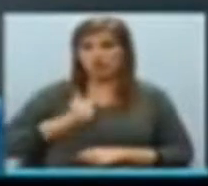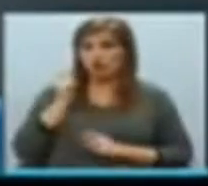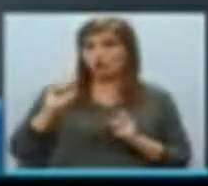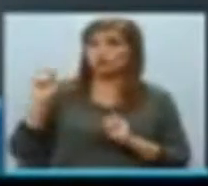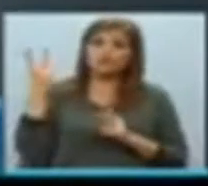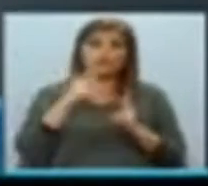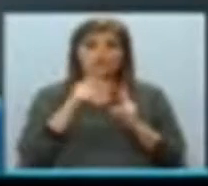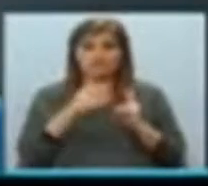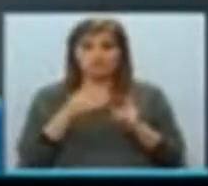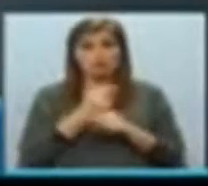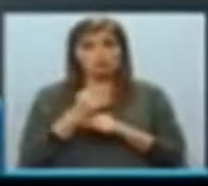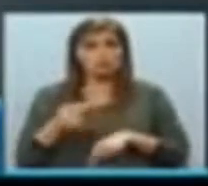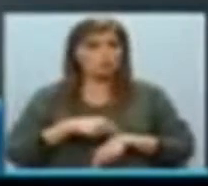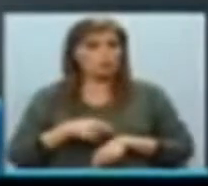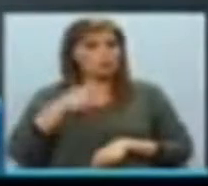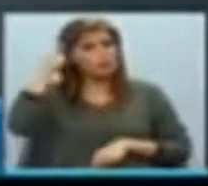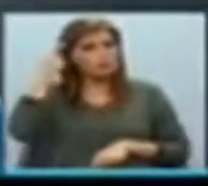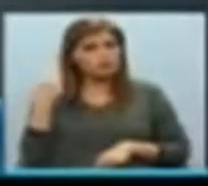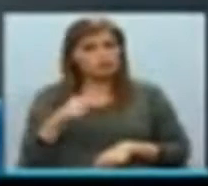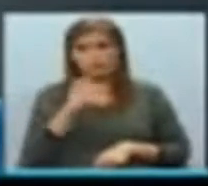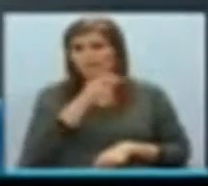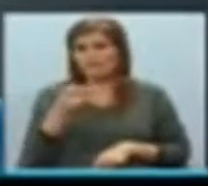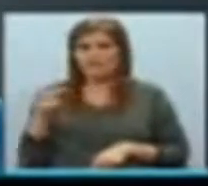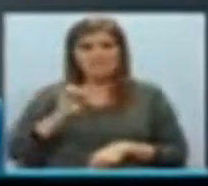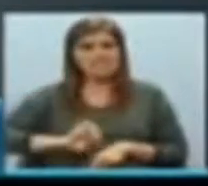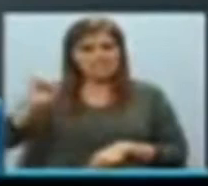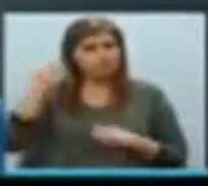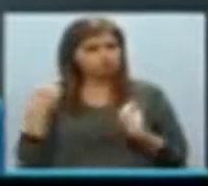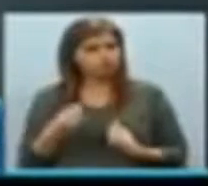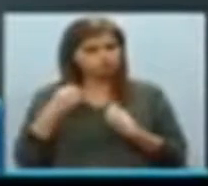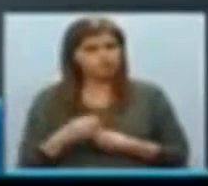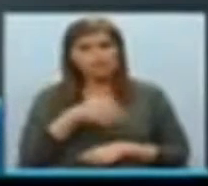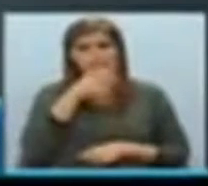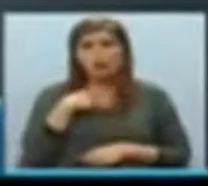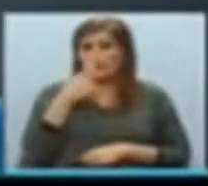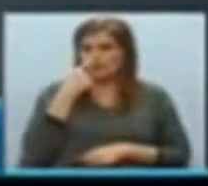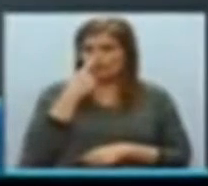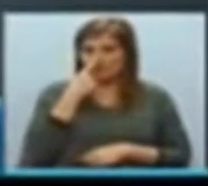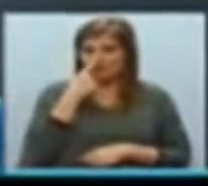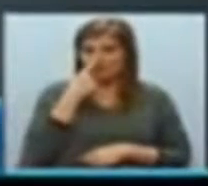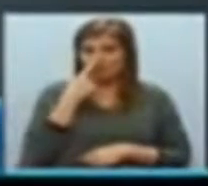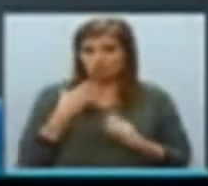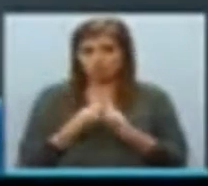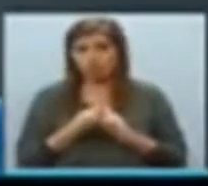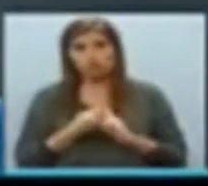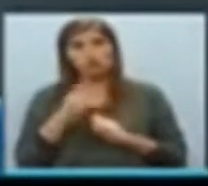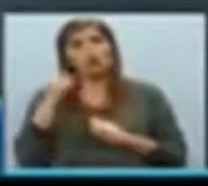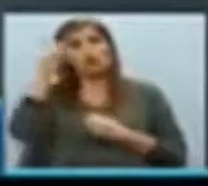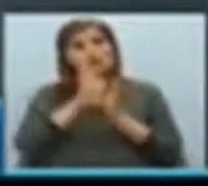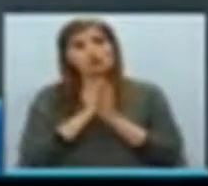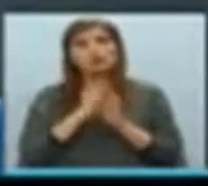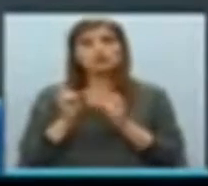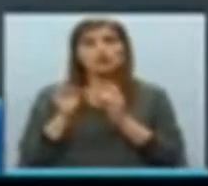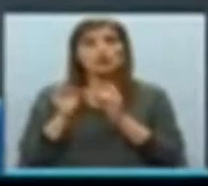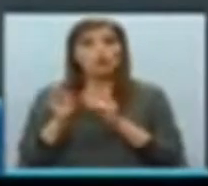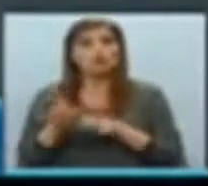ele naquele momento ele pensou em uma frase dele que é muito bacana que ele diz eu prefiro estar com deus contra um homem que com um homem contra